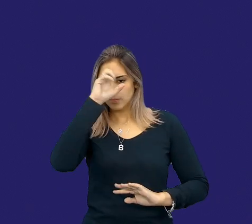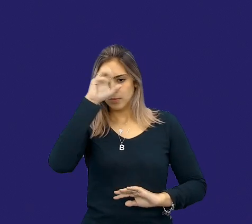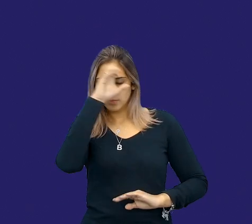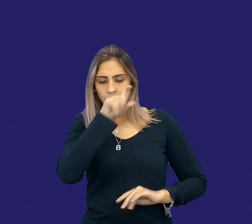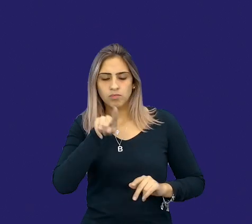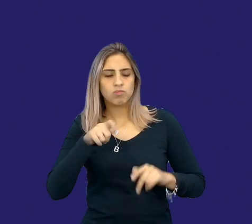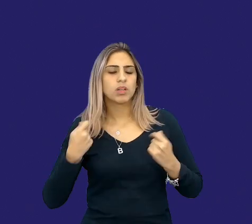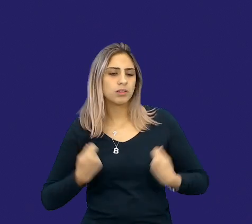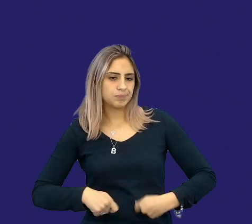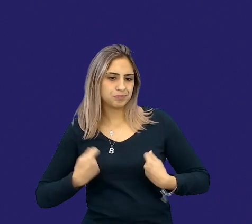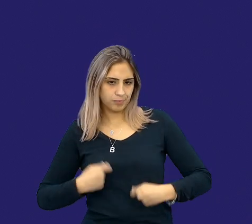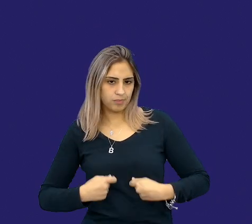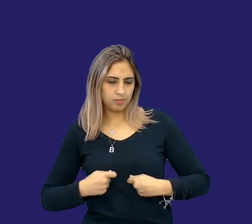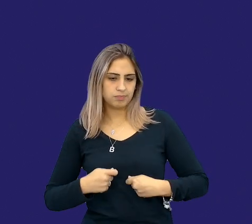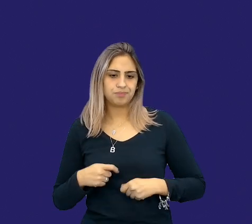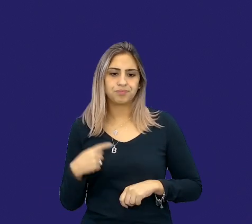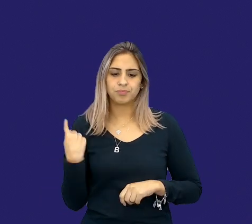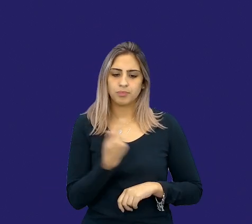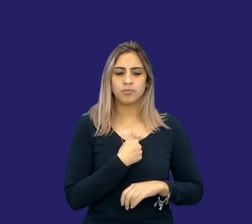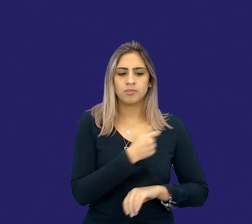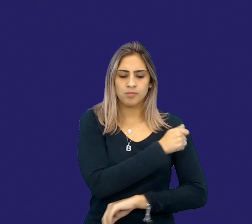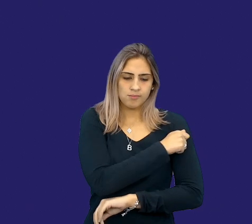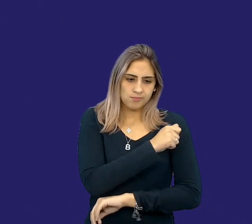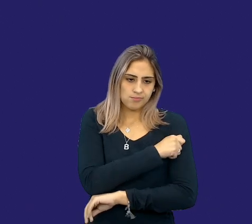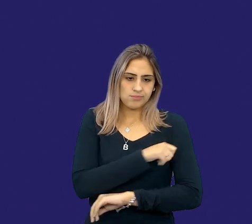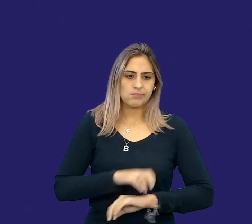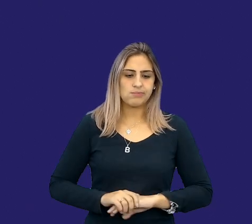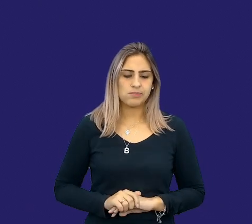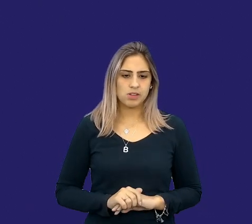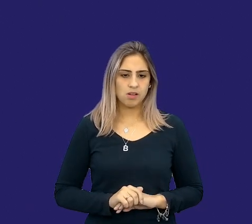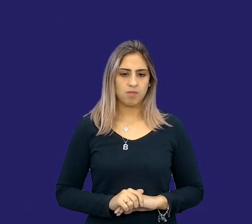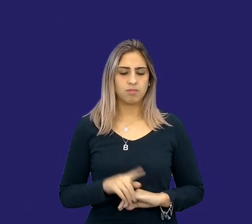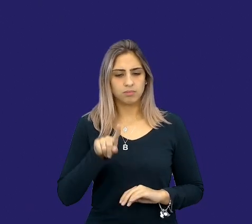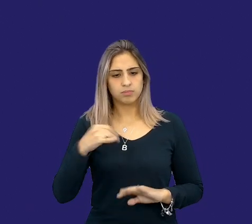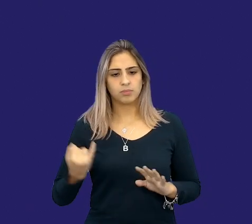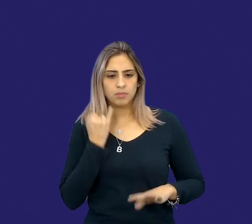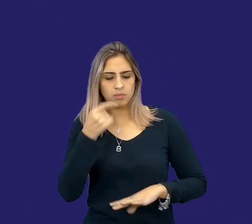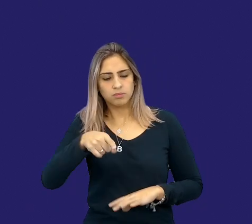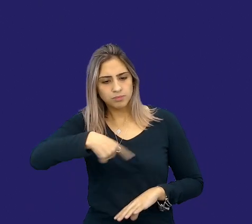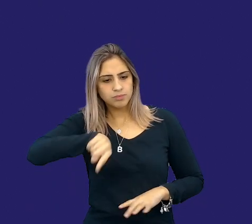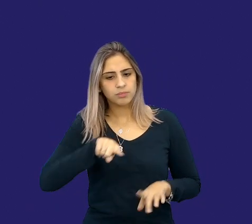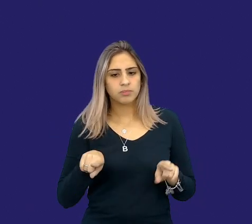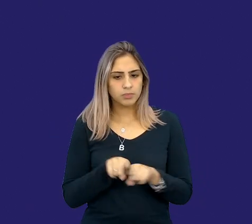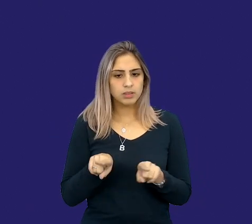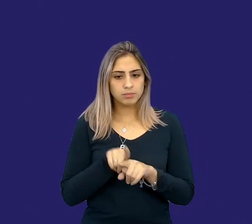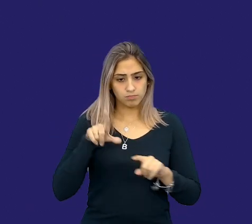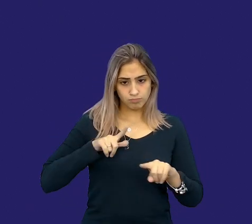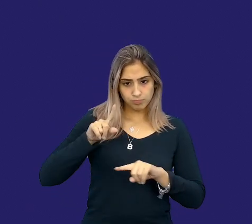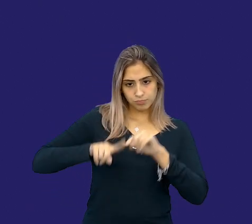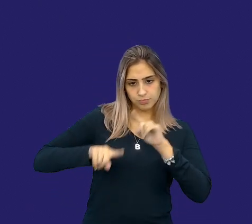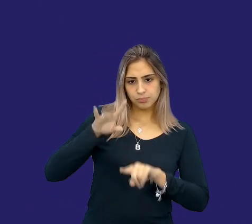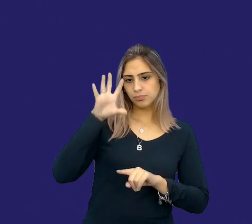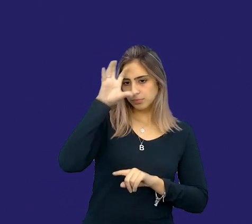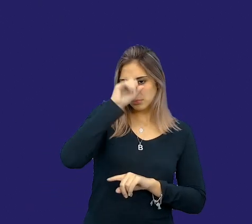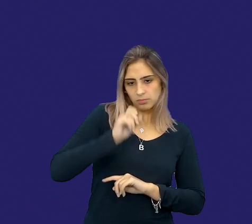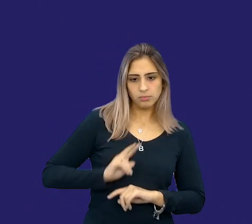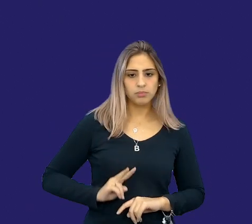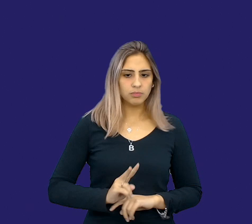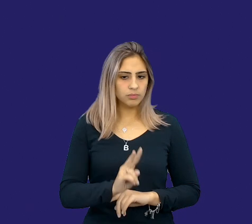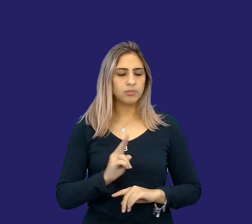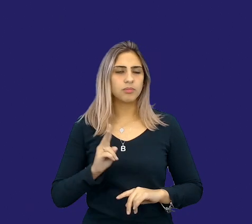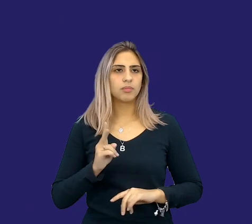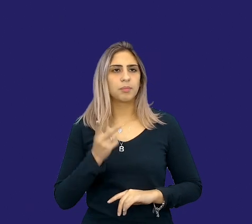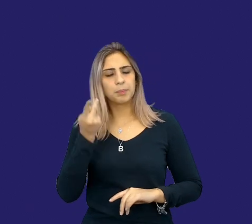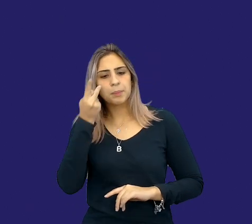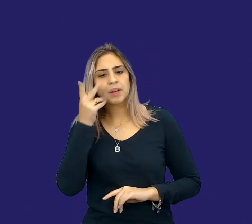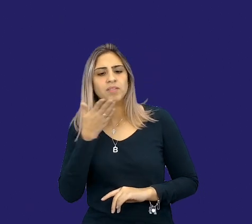às necessidades dos estudantes. E é importante também que vocês tenham o material Aprender Sempre em mãos,